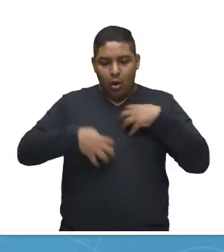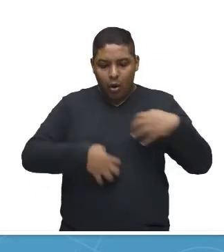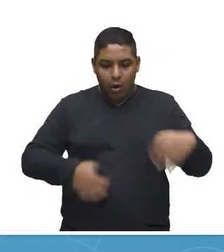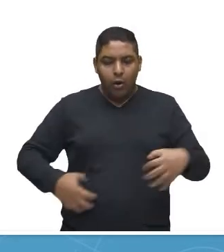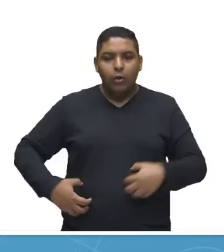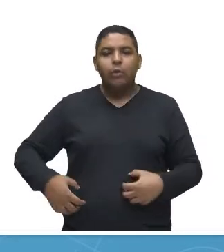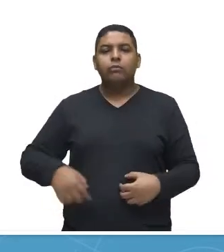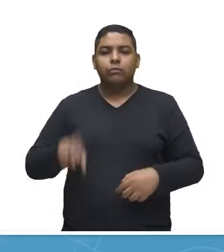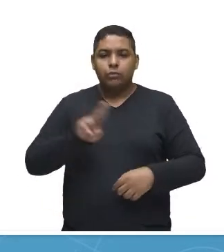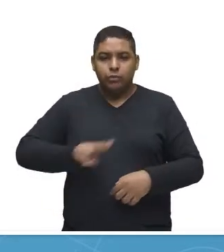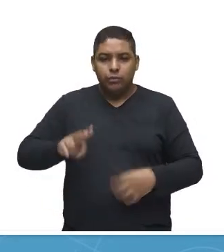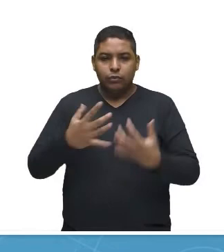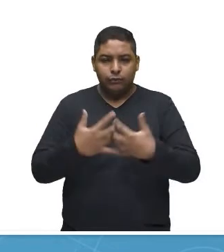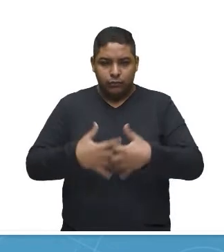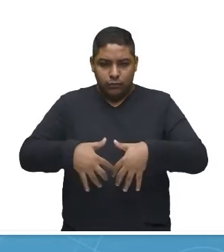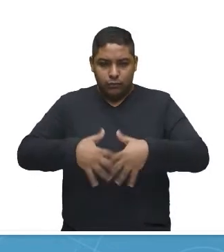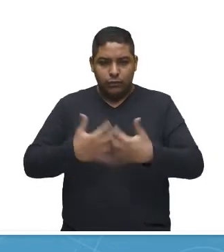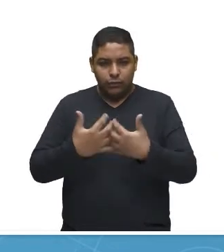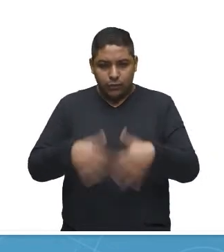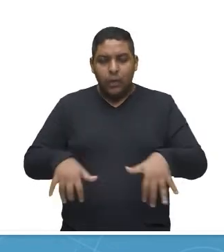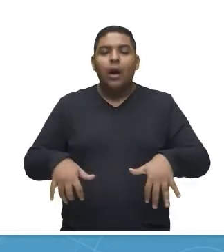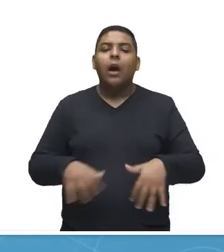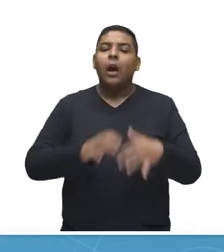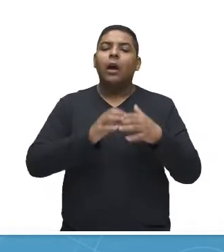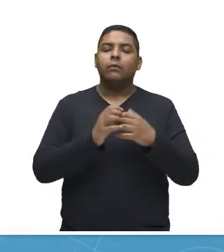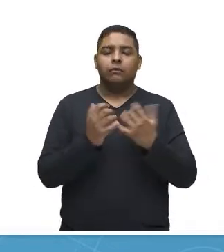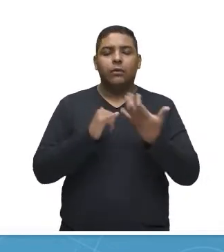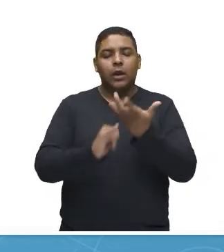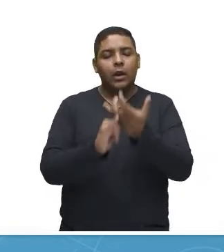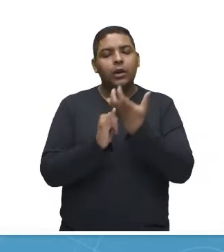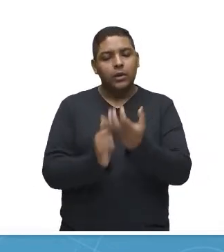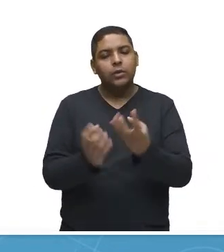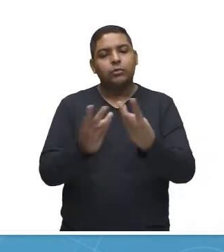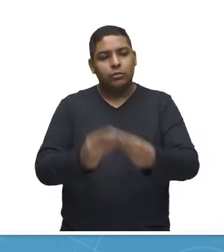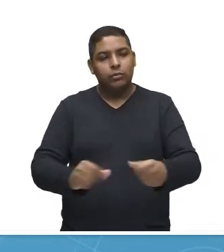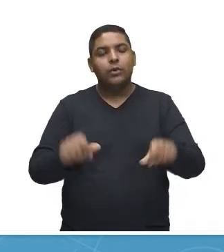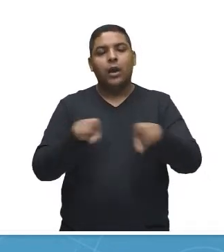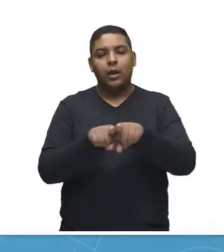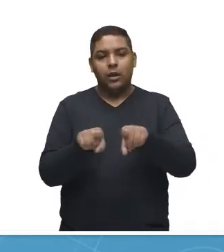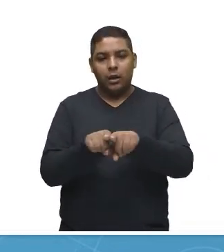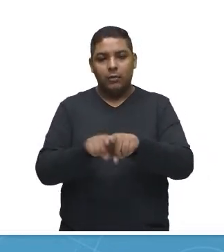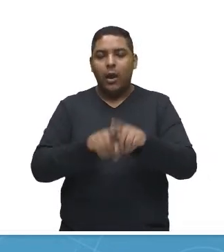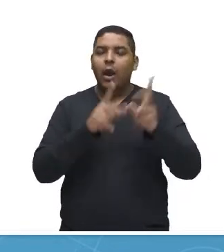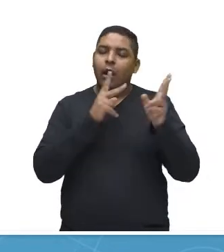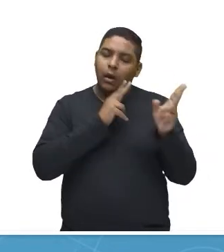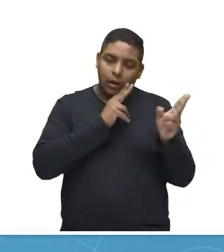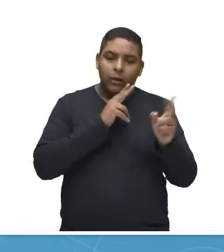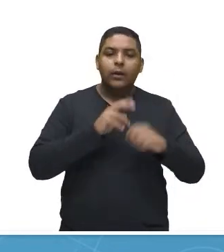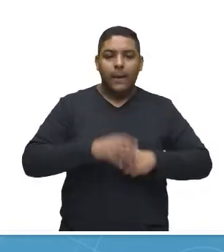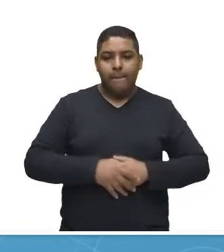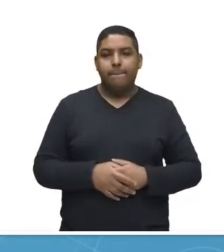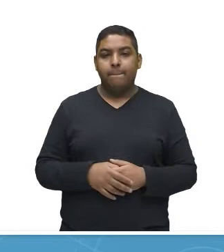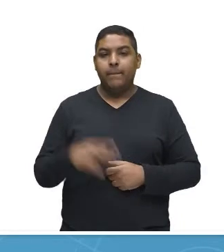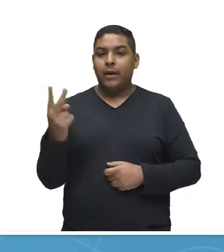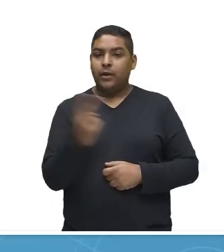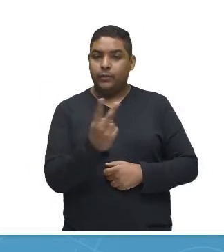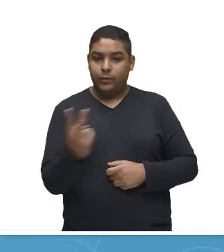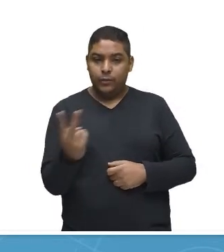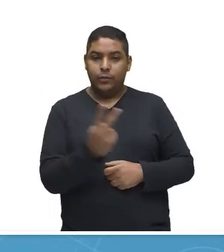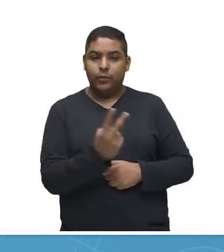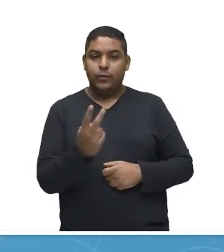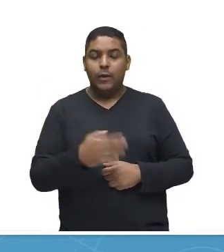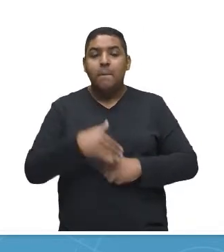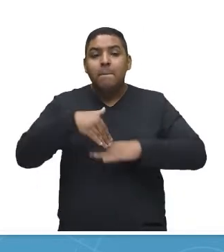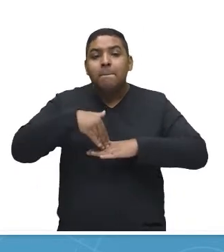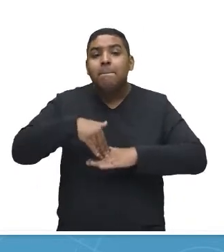gente vai gastando energia também durante o sono. Mas aqui, no caso, entre essas duas imagens, o que